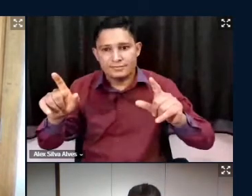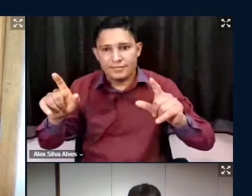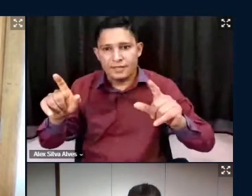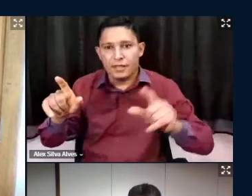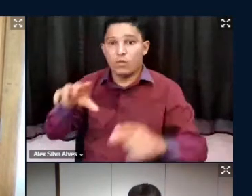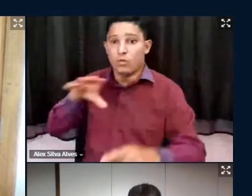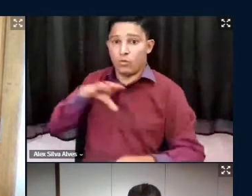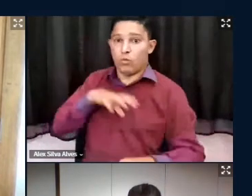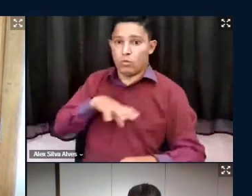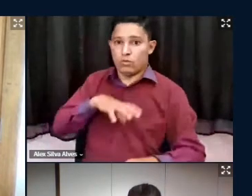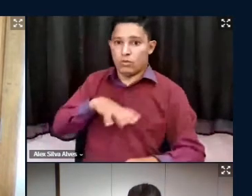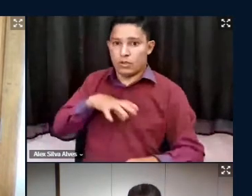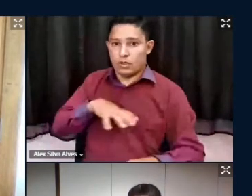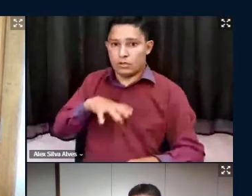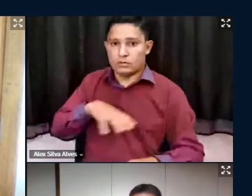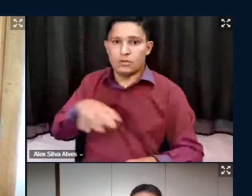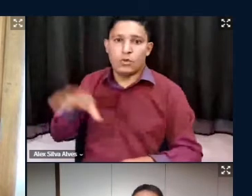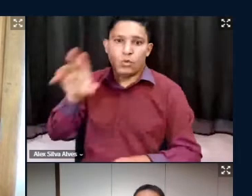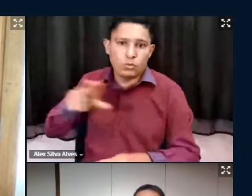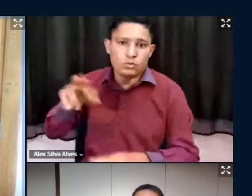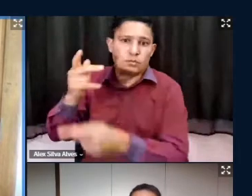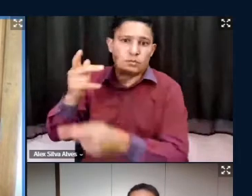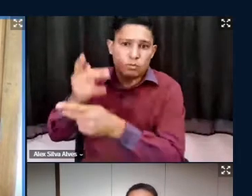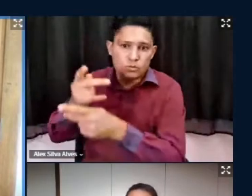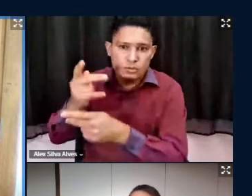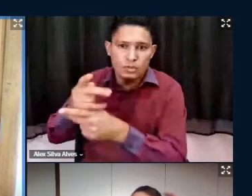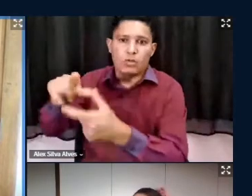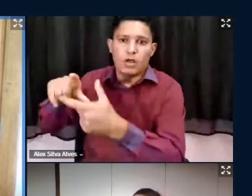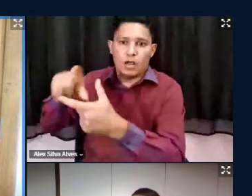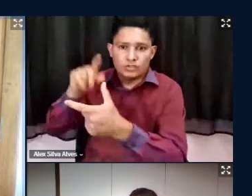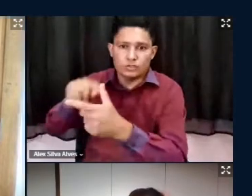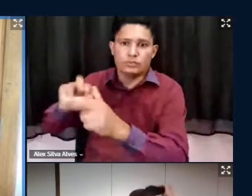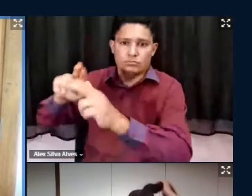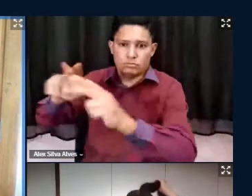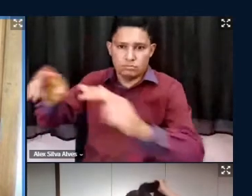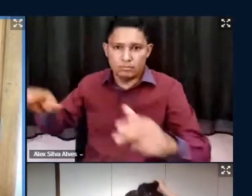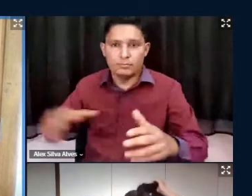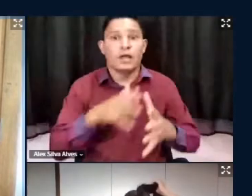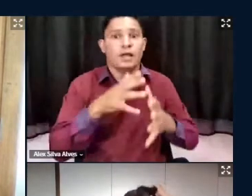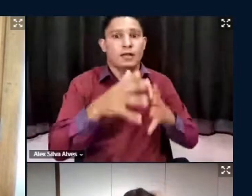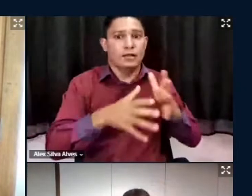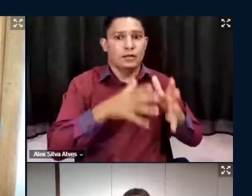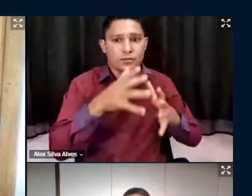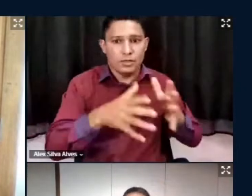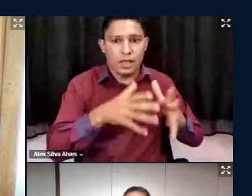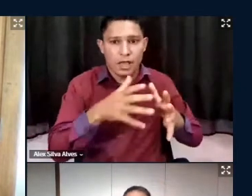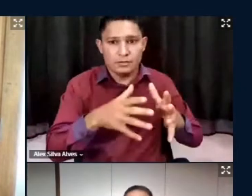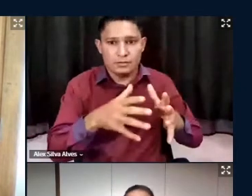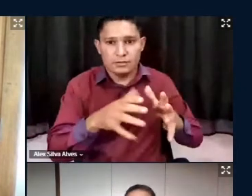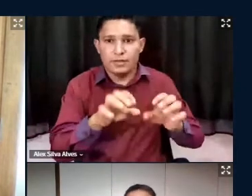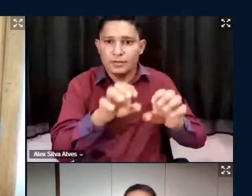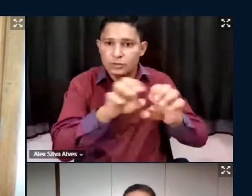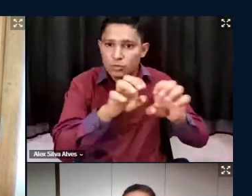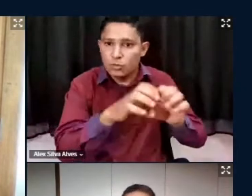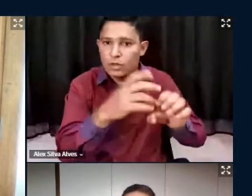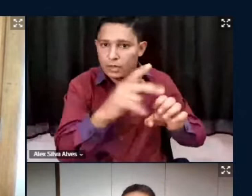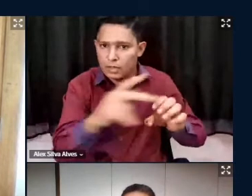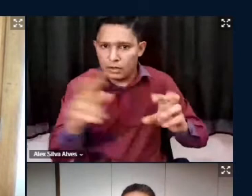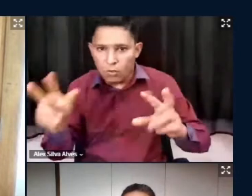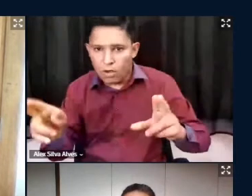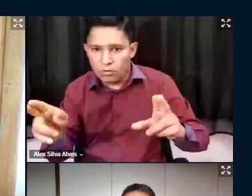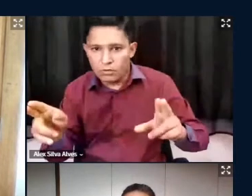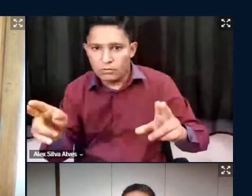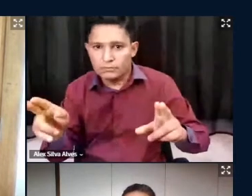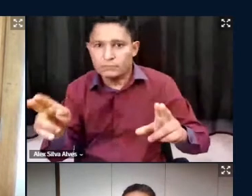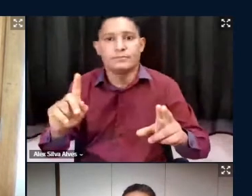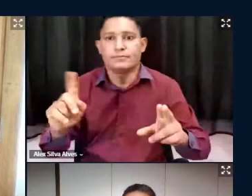de sinais, que ela é diferente da língua portuguesa. Uhum. Na língua portuguesa, nós temos a entrada e na